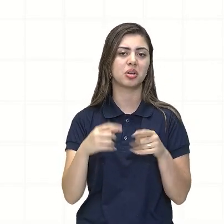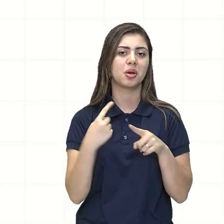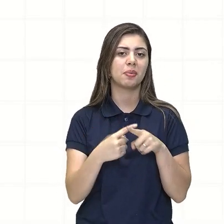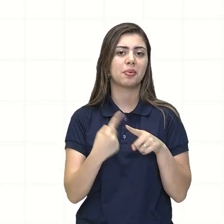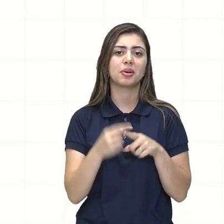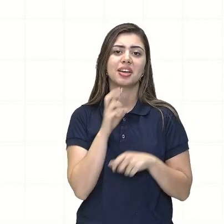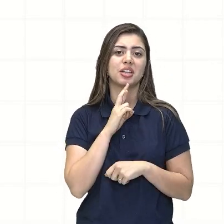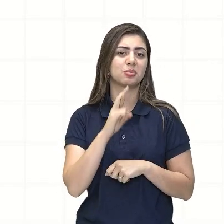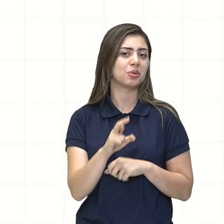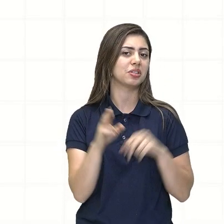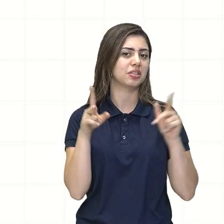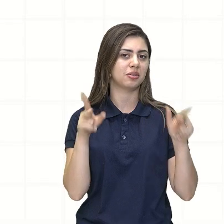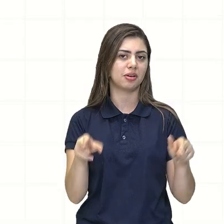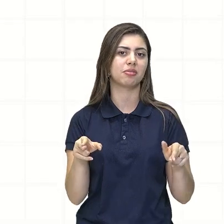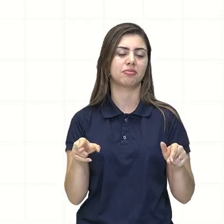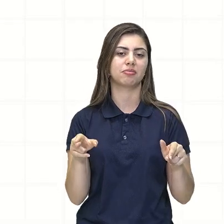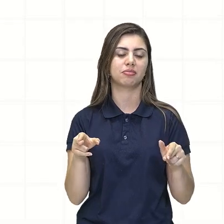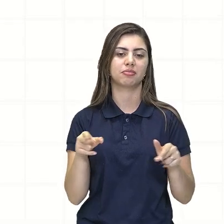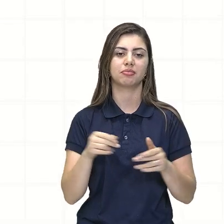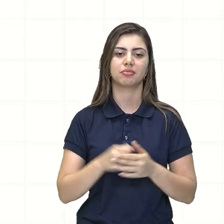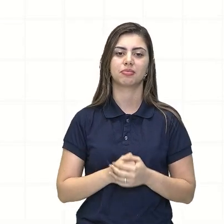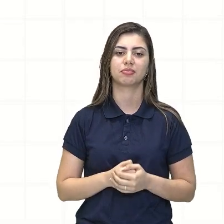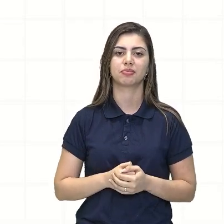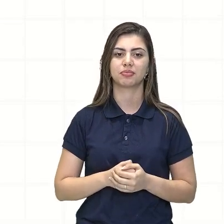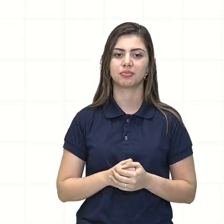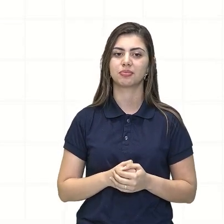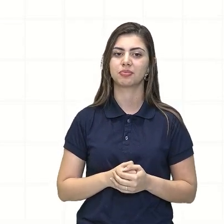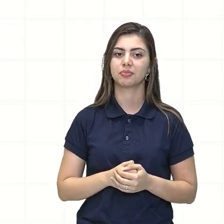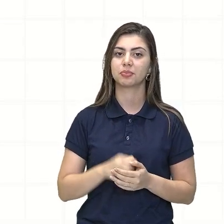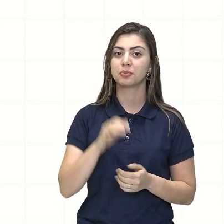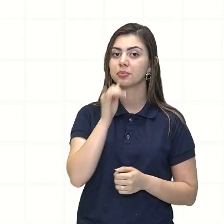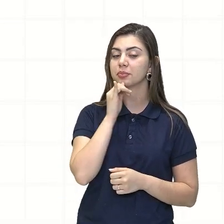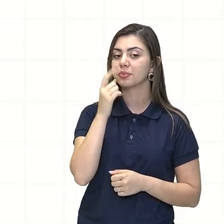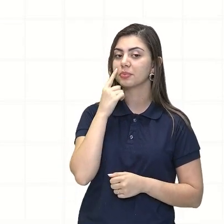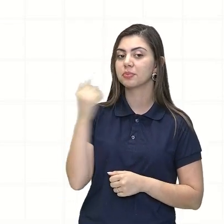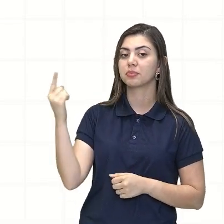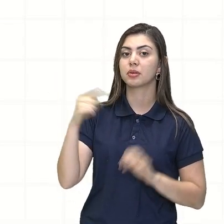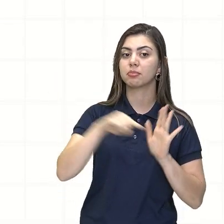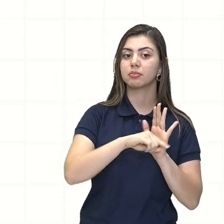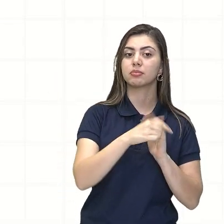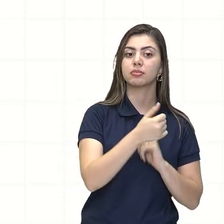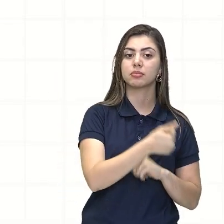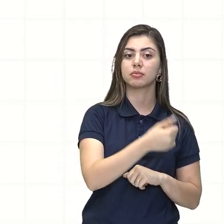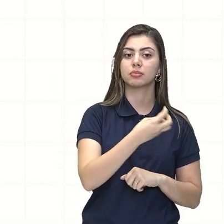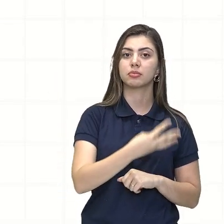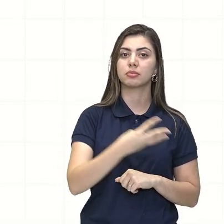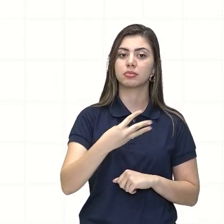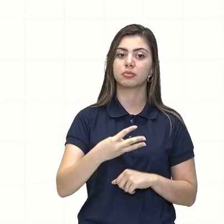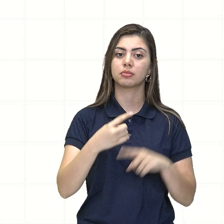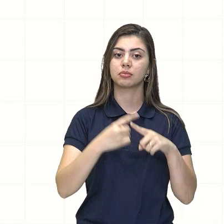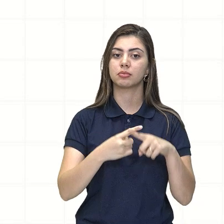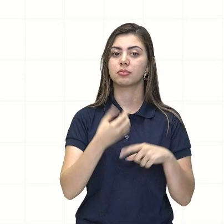importa. Tá? Como aqui no nosso exemplo, menos 133